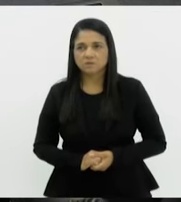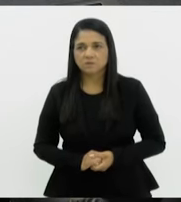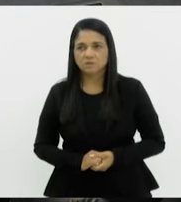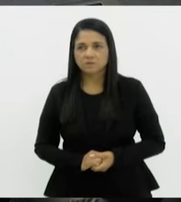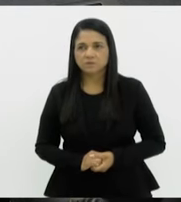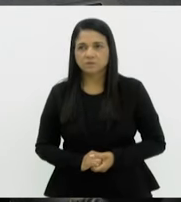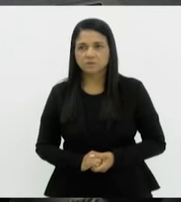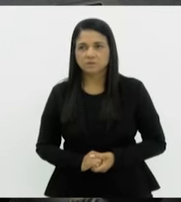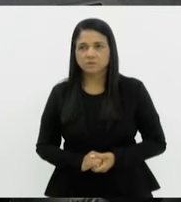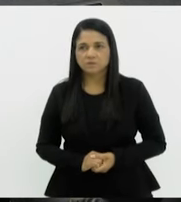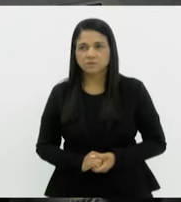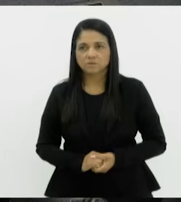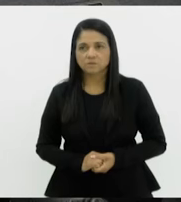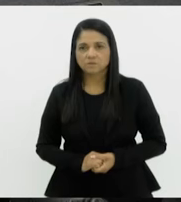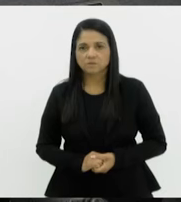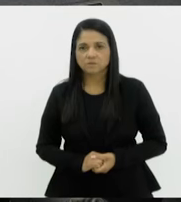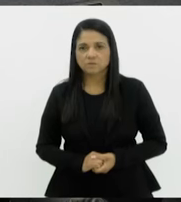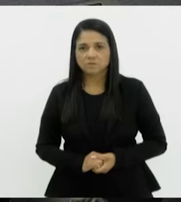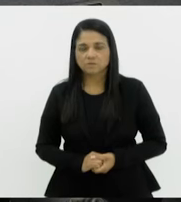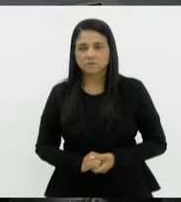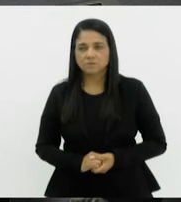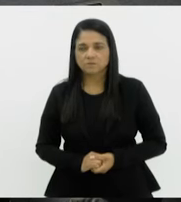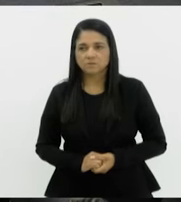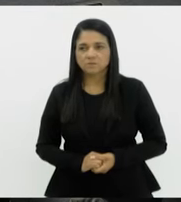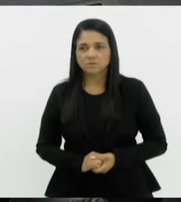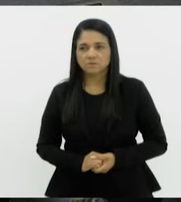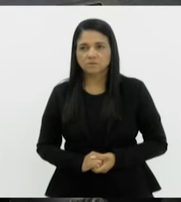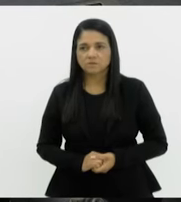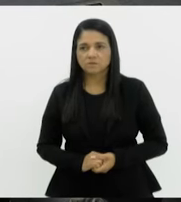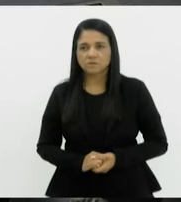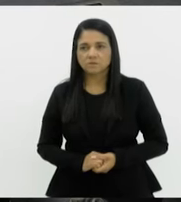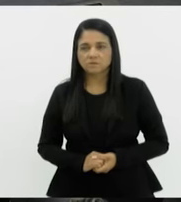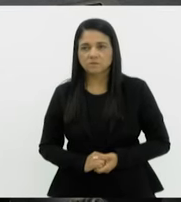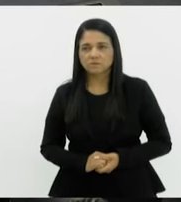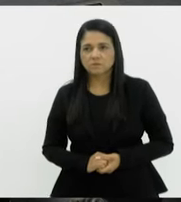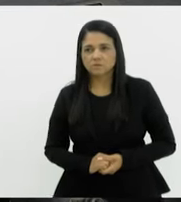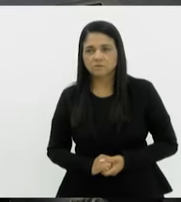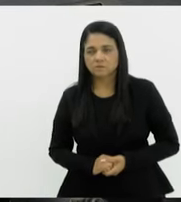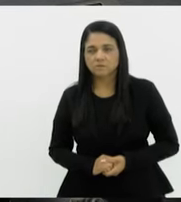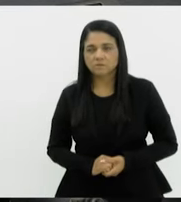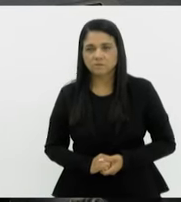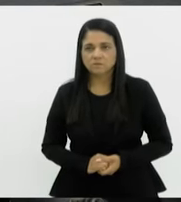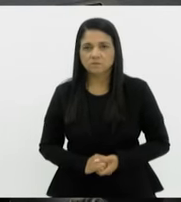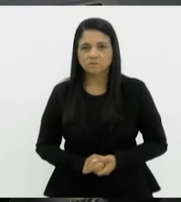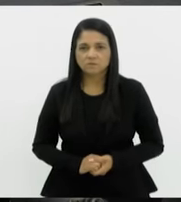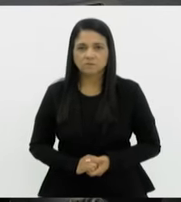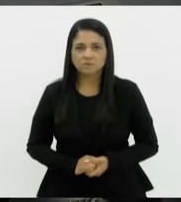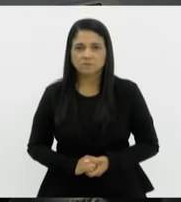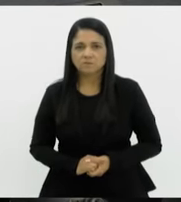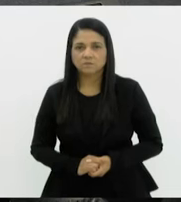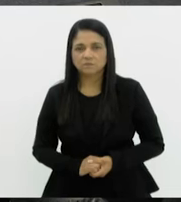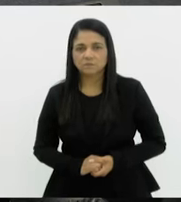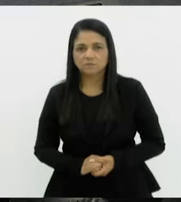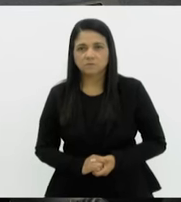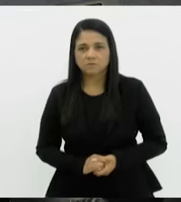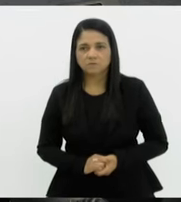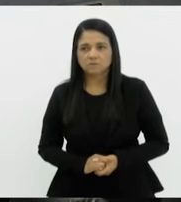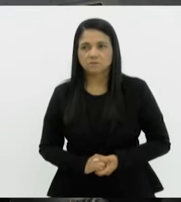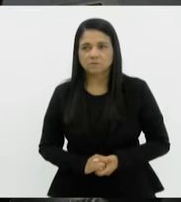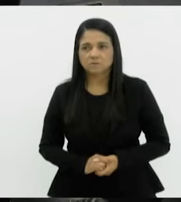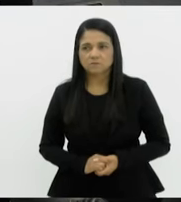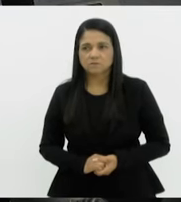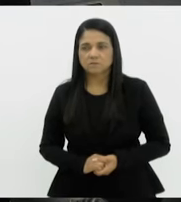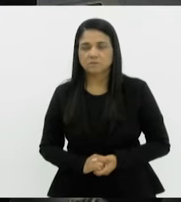Oi, deputado. O som está saindo pelo Zoom, ele só não está chegando aqui na TV Alerj. Acho que ele já